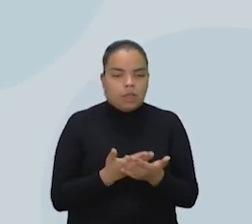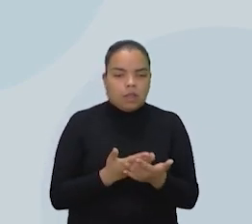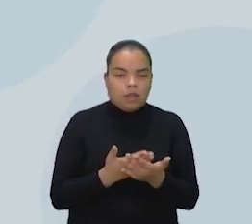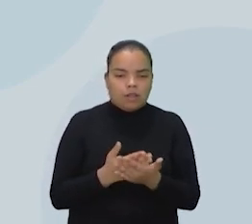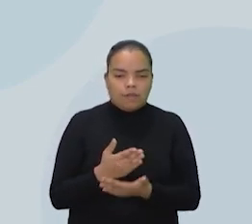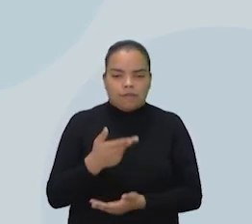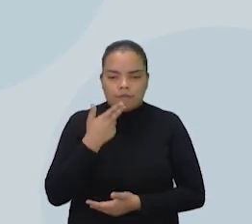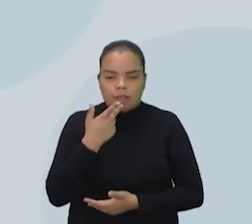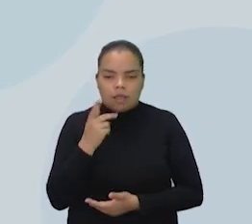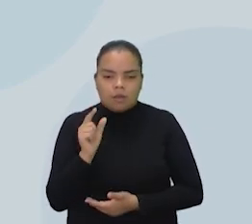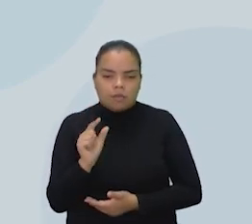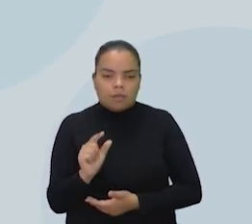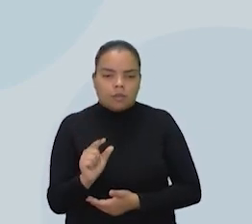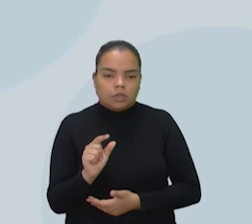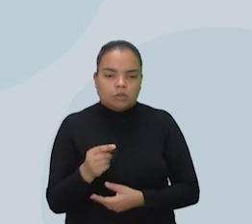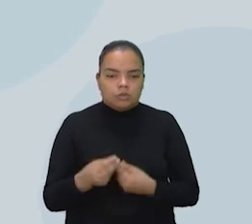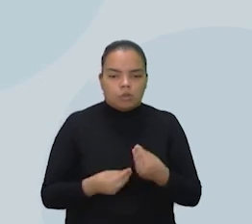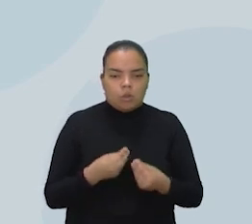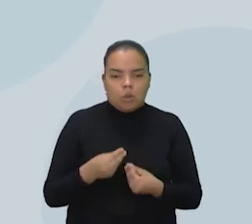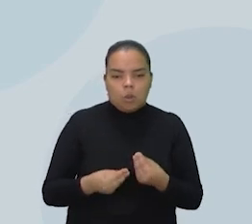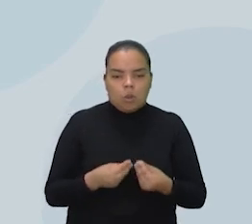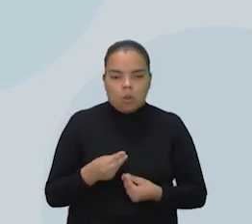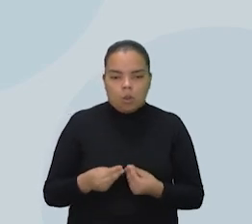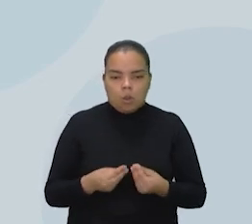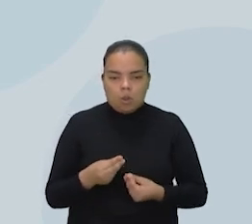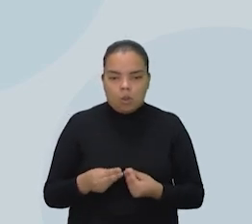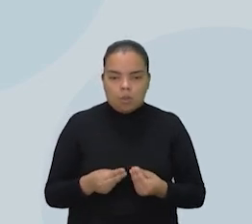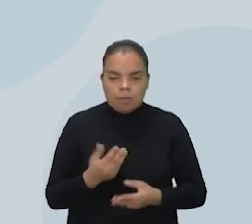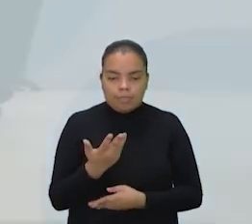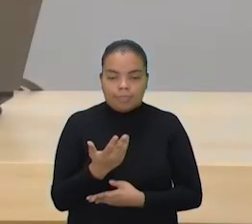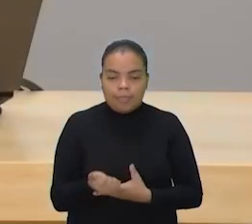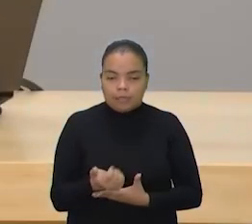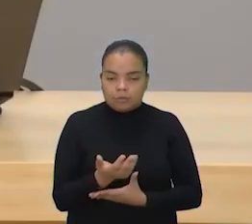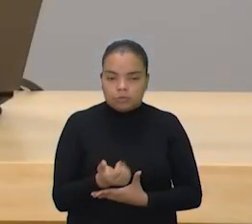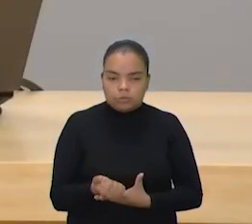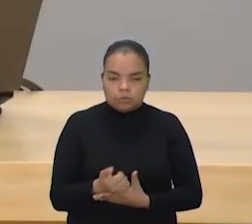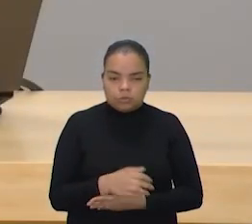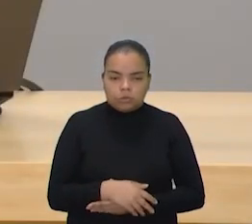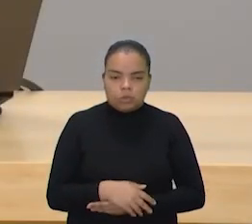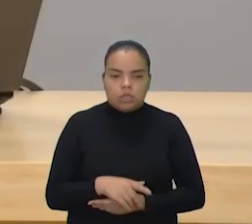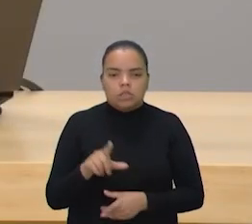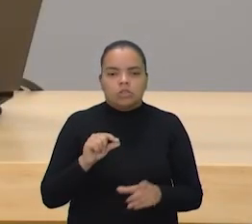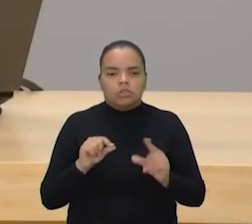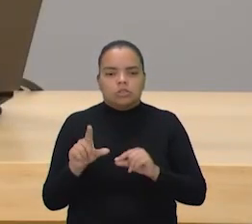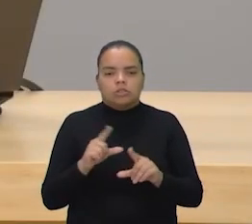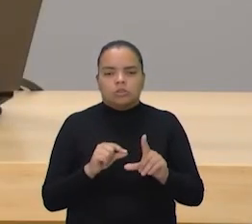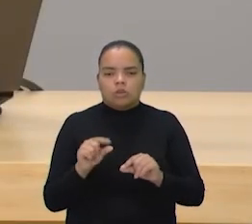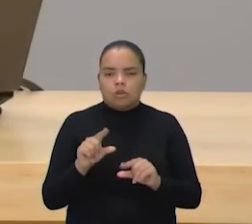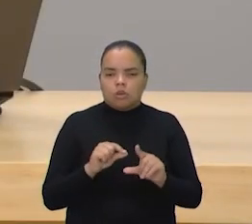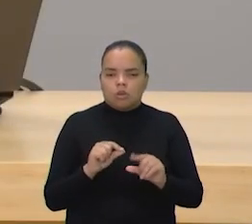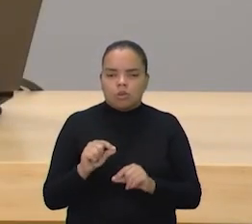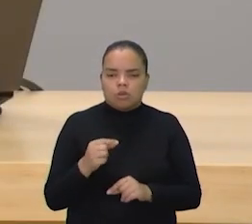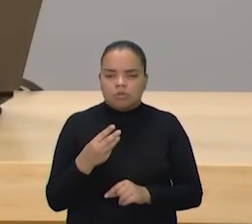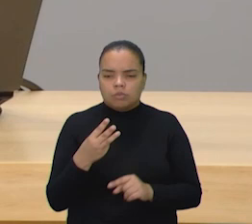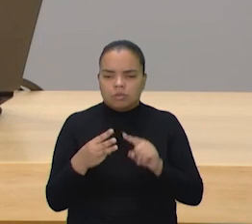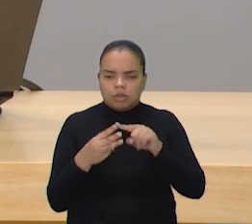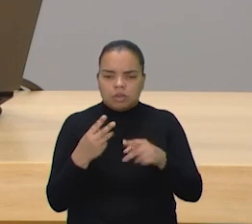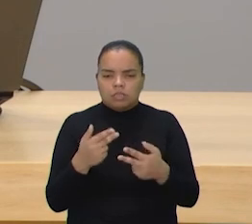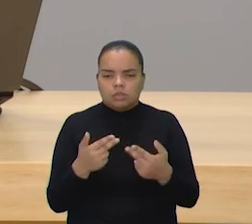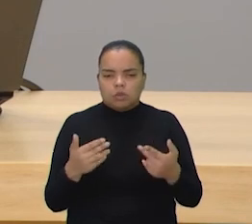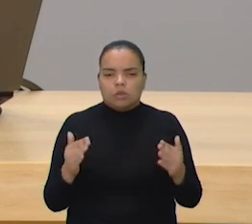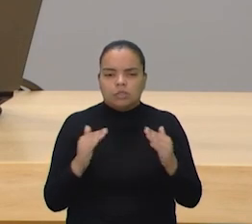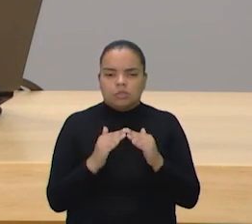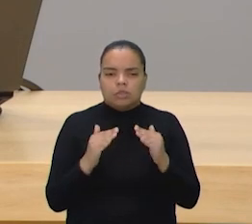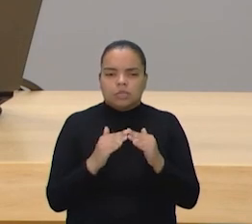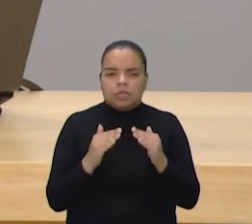dados de eletrodomésticos. Então, eu peço que vocês escolham uns 3 eletrodomésticos aí na sua casa,